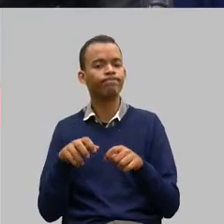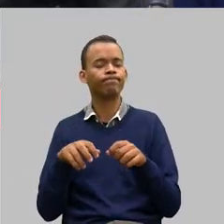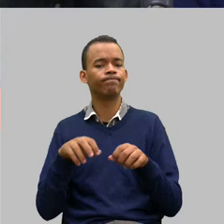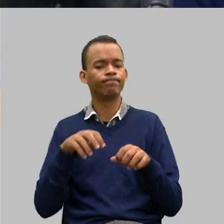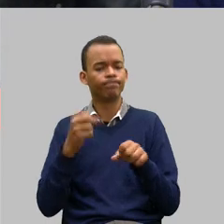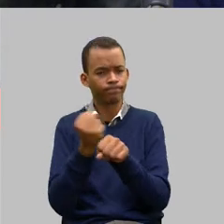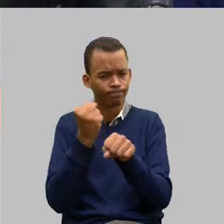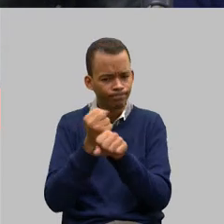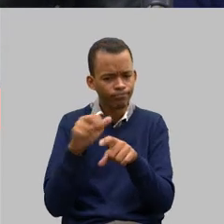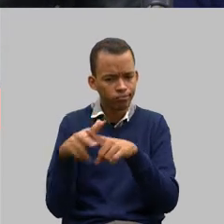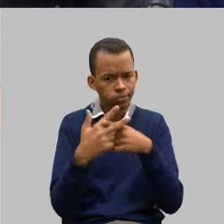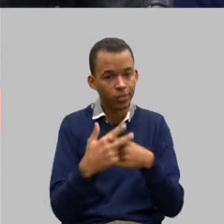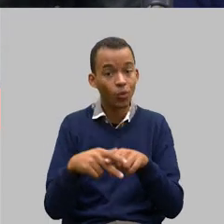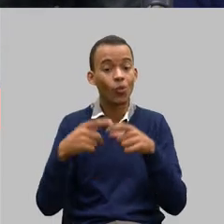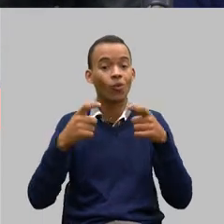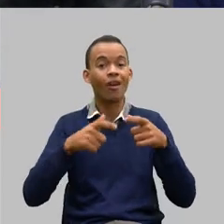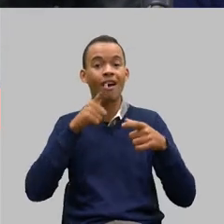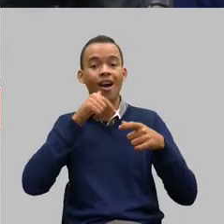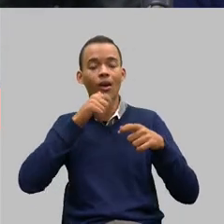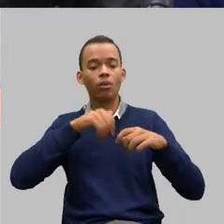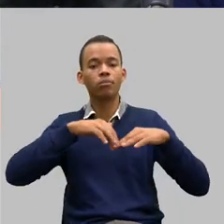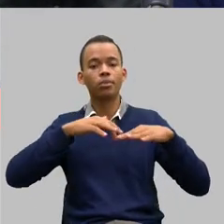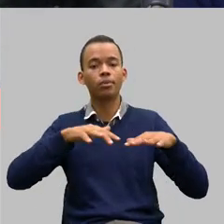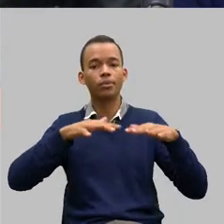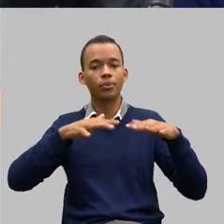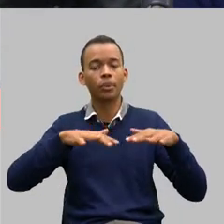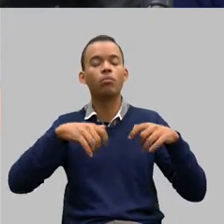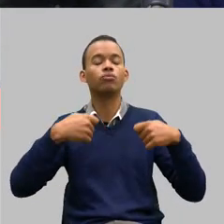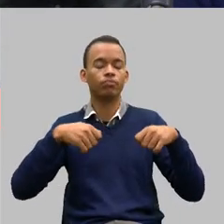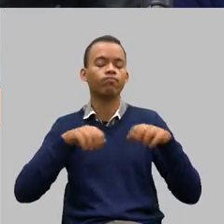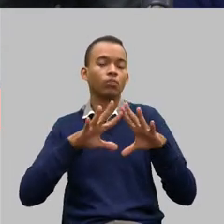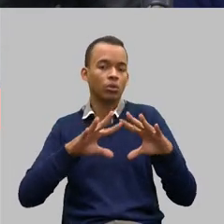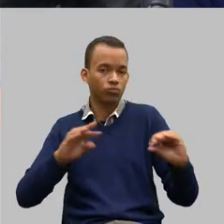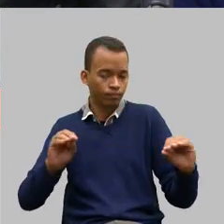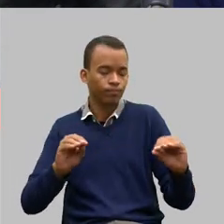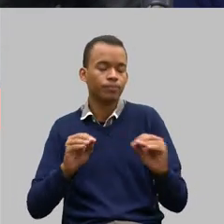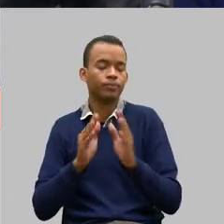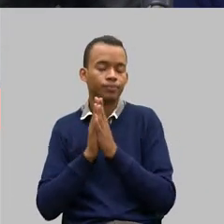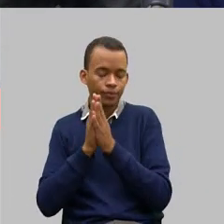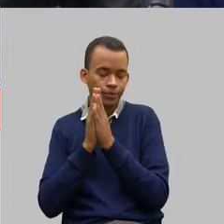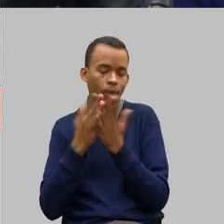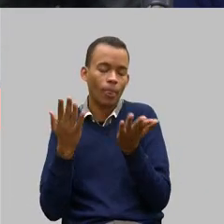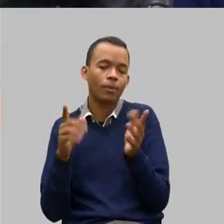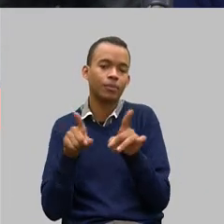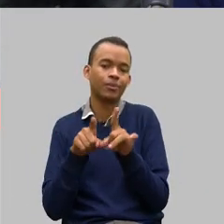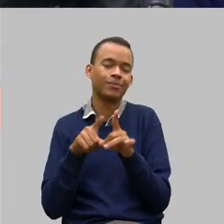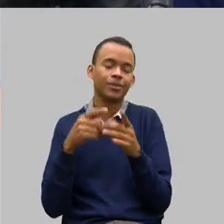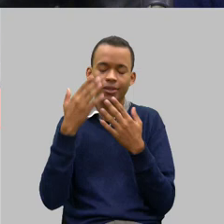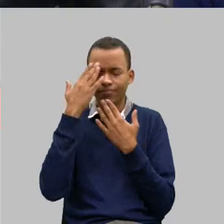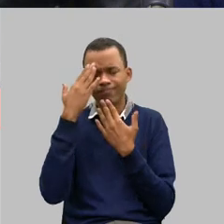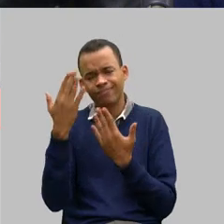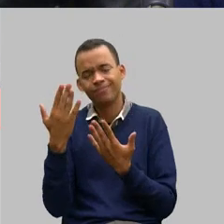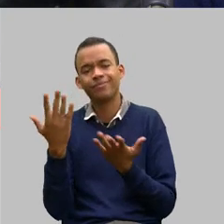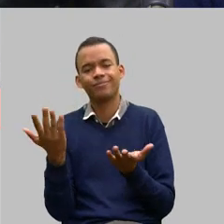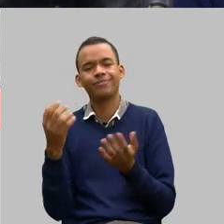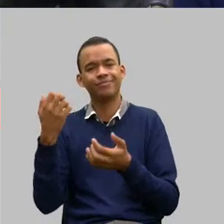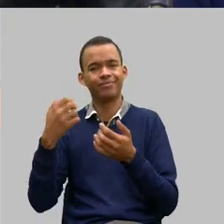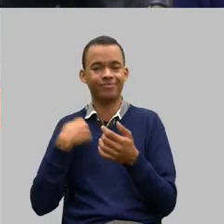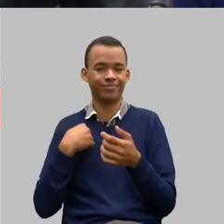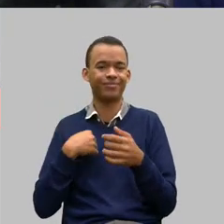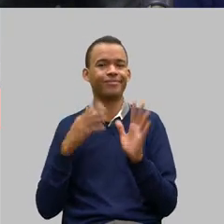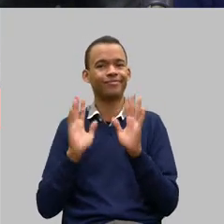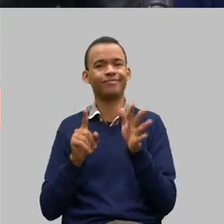alagamentos dessas aquaplanagens enfim agradecer aí pela atenção eu fiz uma série de